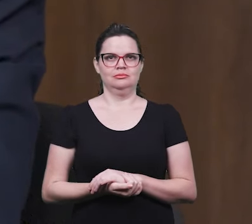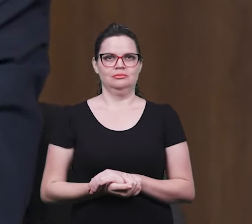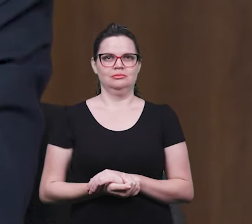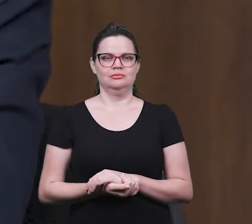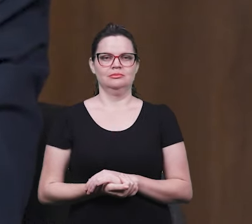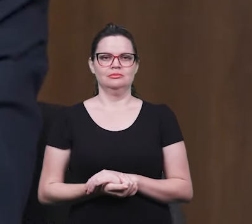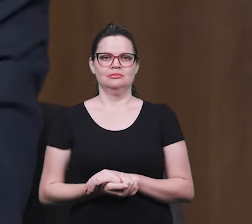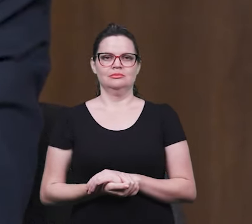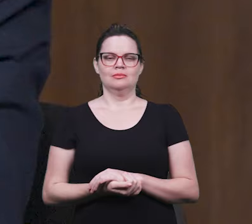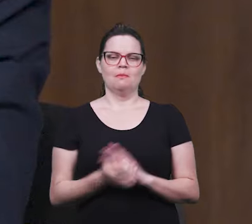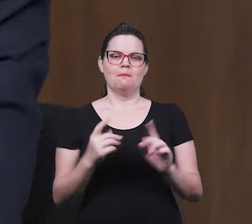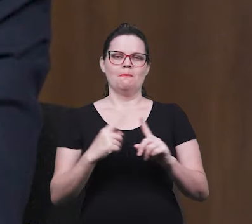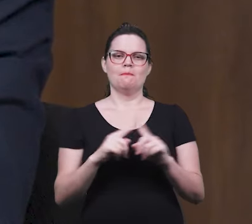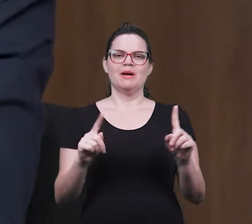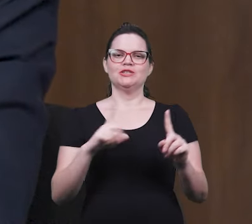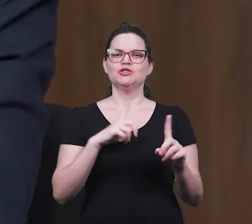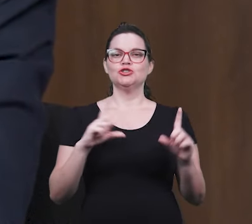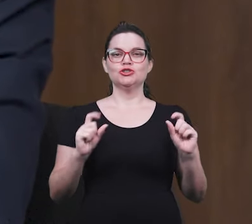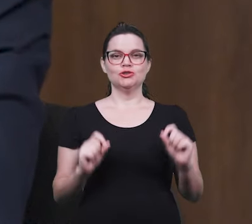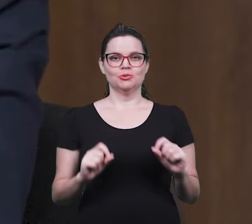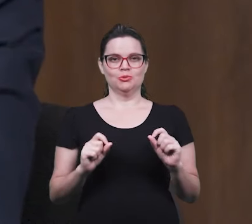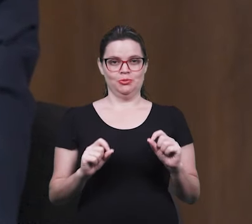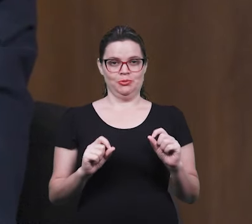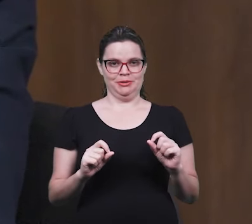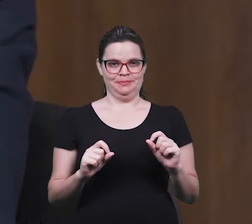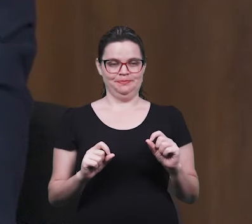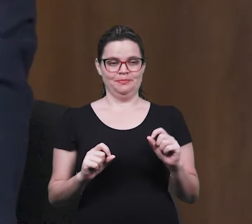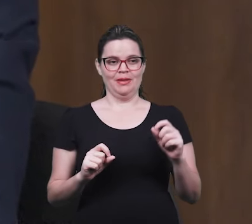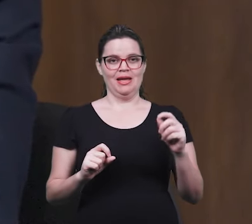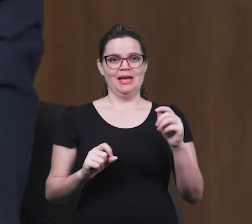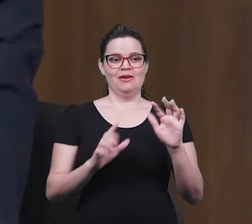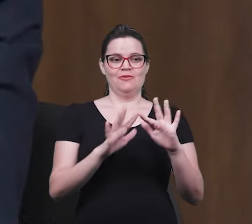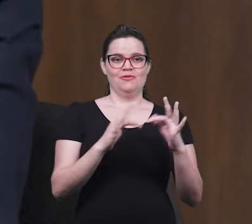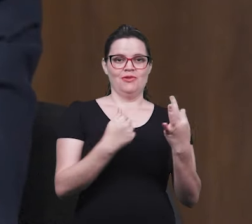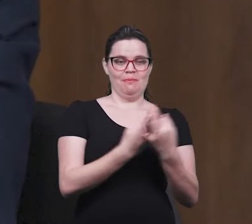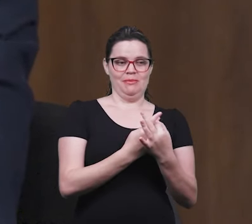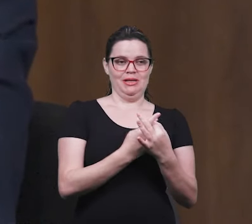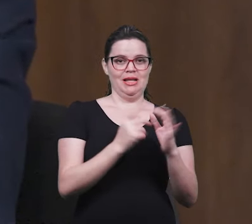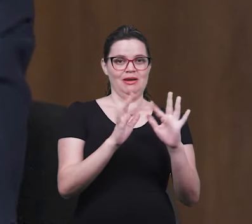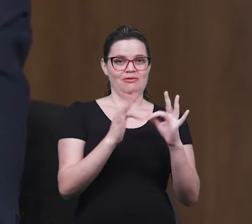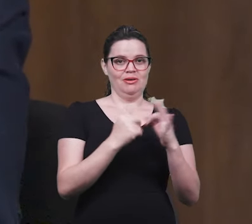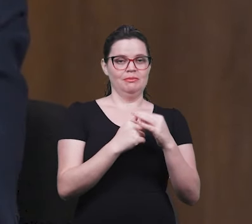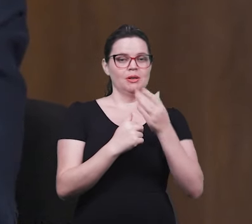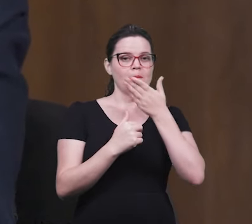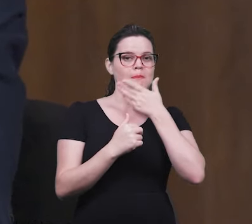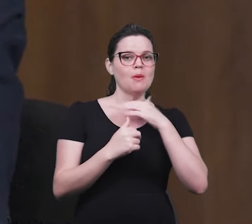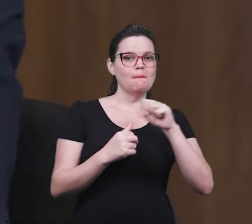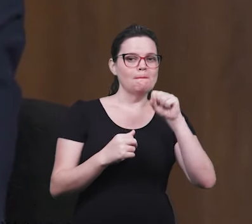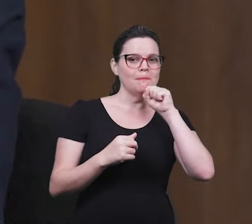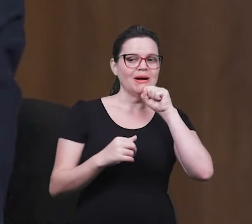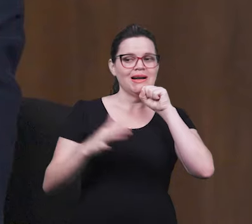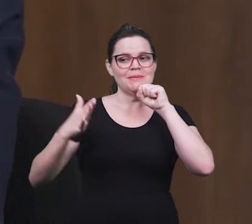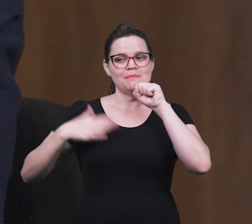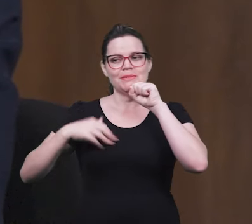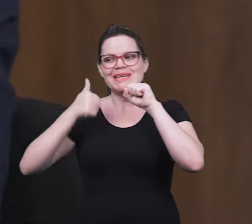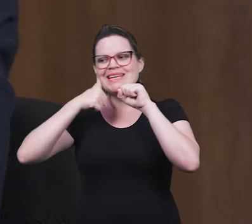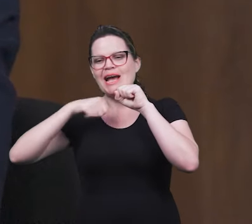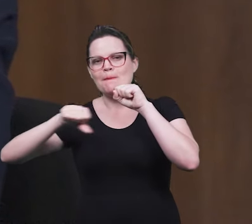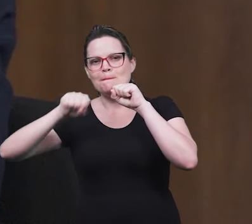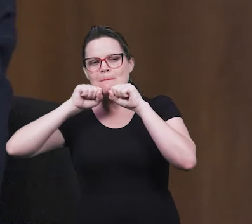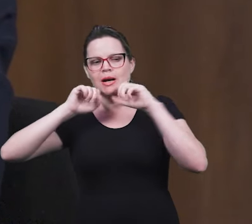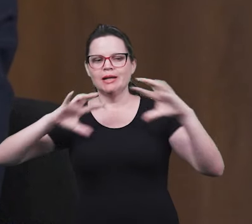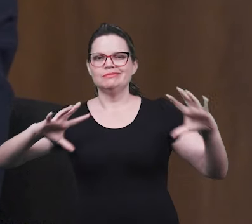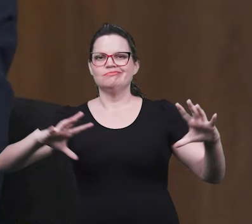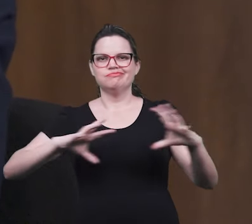havia uma dificuldade entre os meus avós paternos e a minha mãe. Eles tinham um problema por causa da minha mãe.